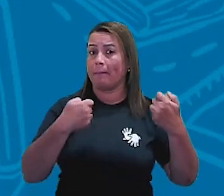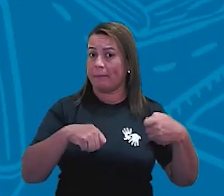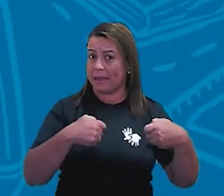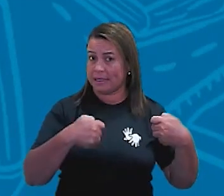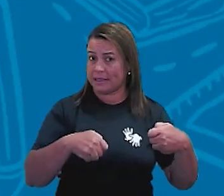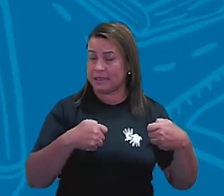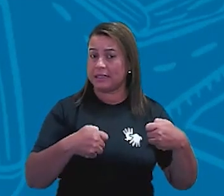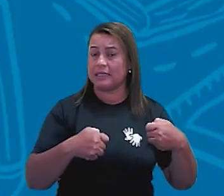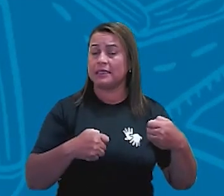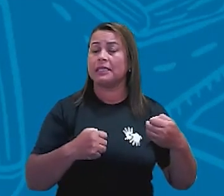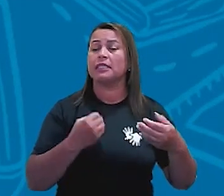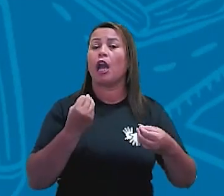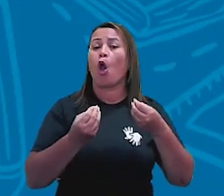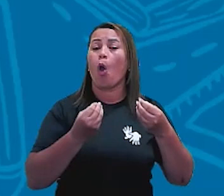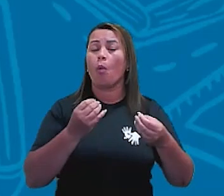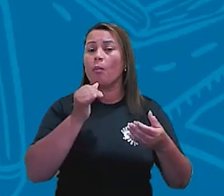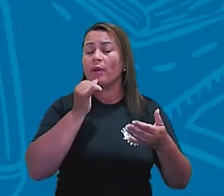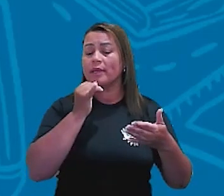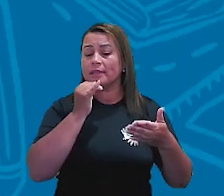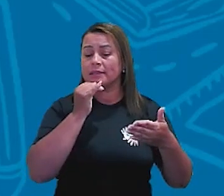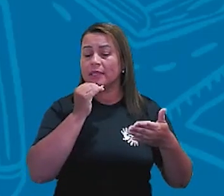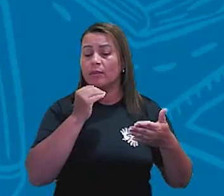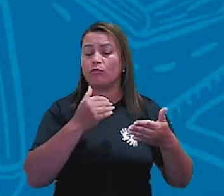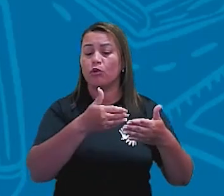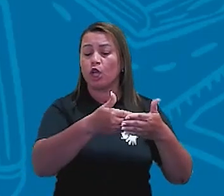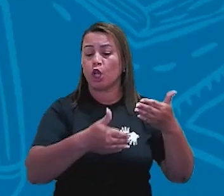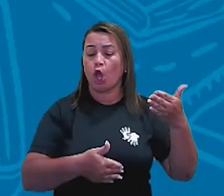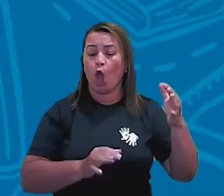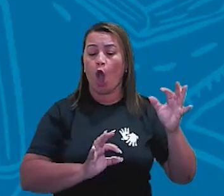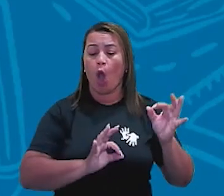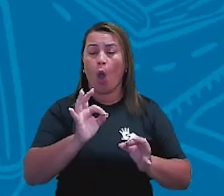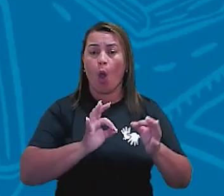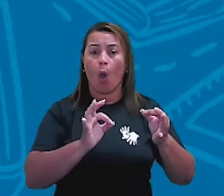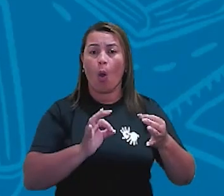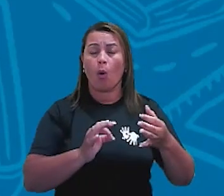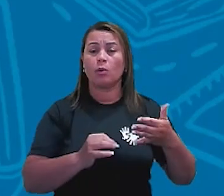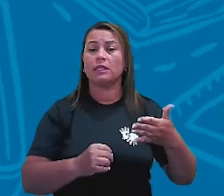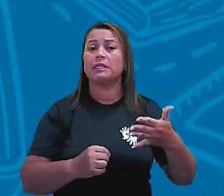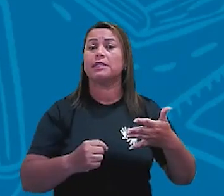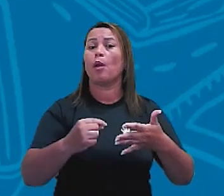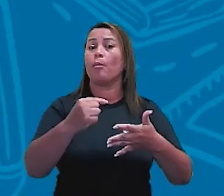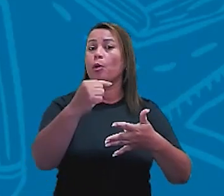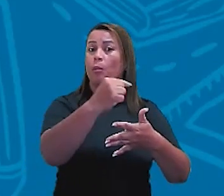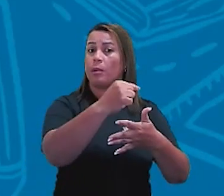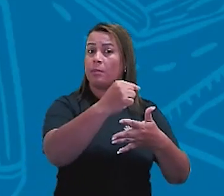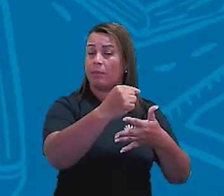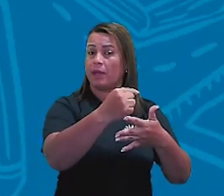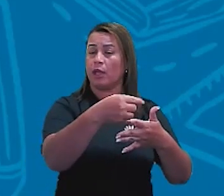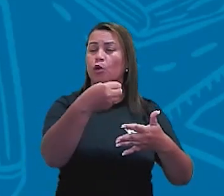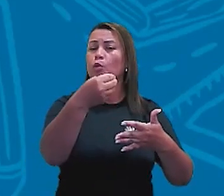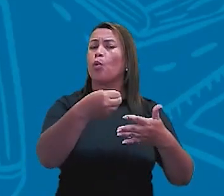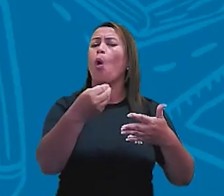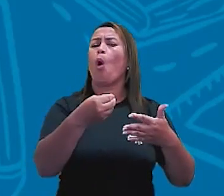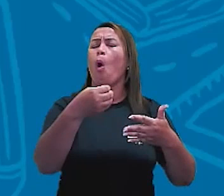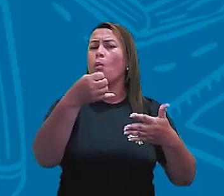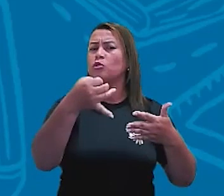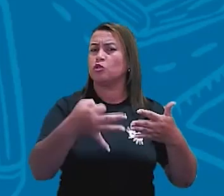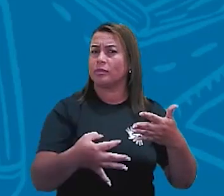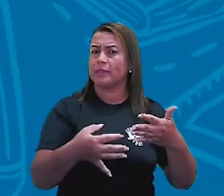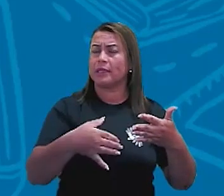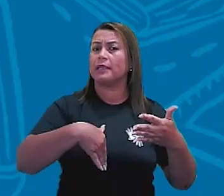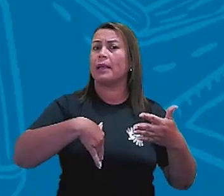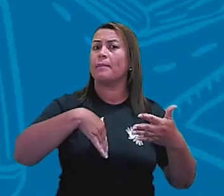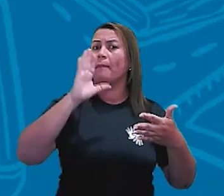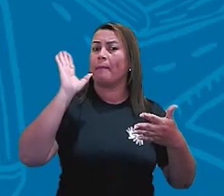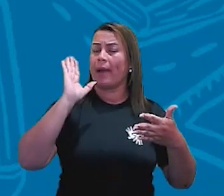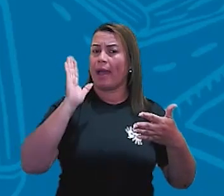ordem decrescente, certo? Então, o que seria isso? Sempre o primeiro ingrediente do produto, é aquele que está em maior